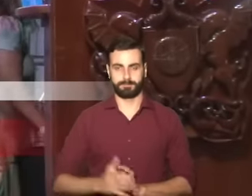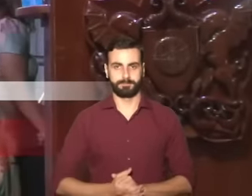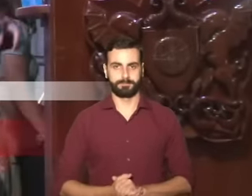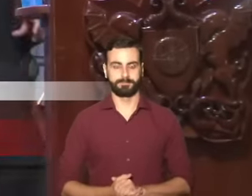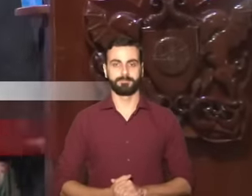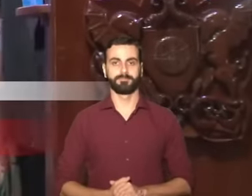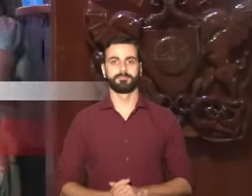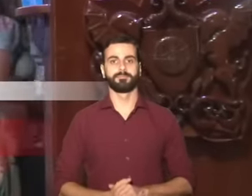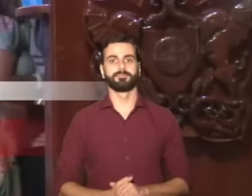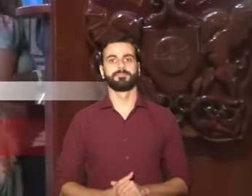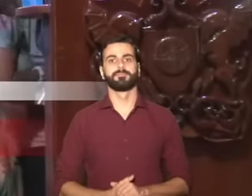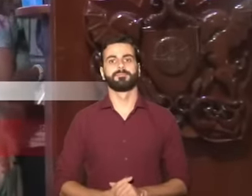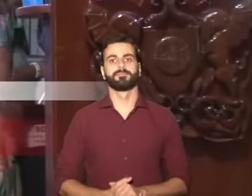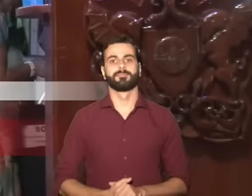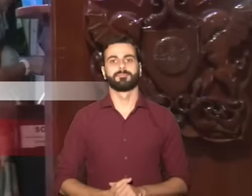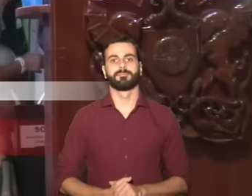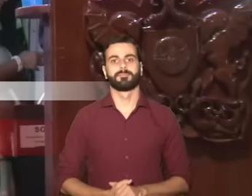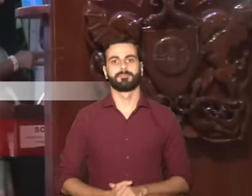do Vale.